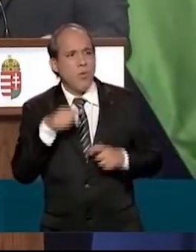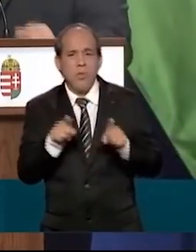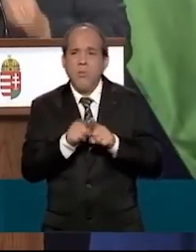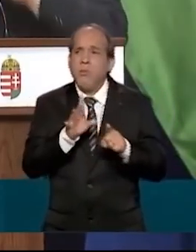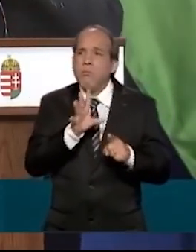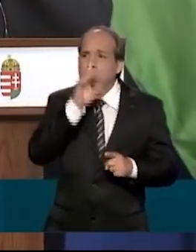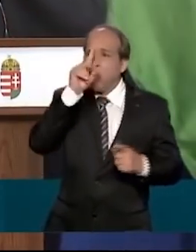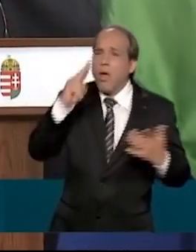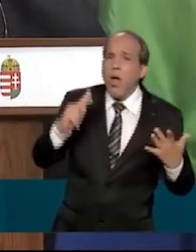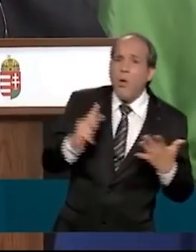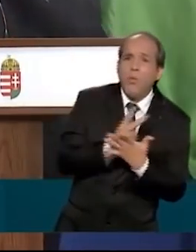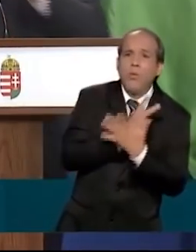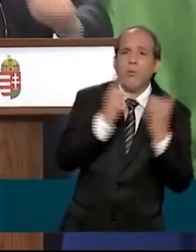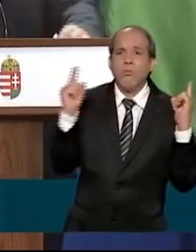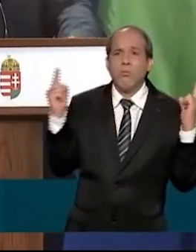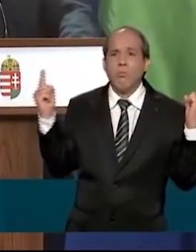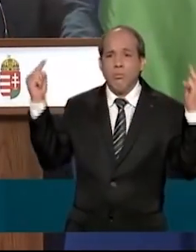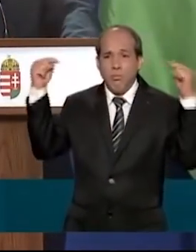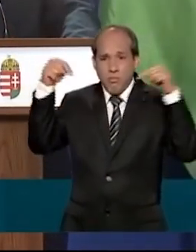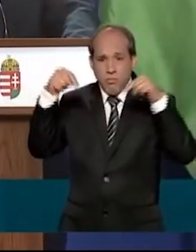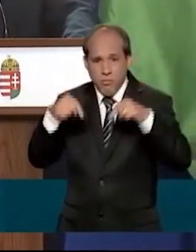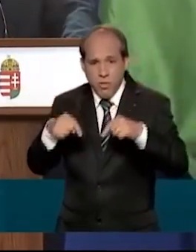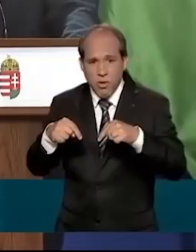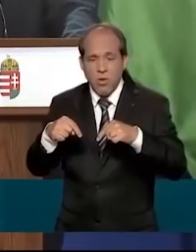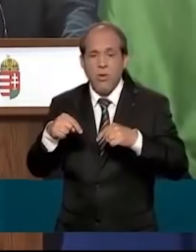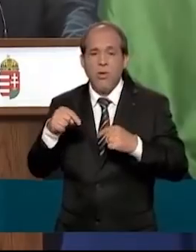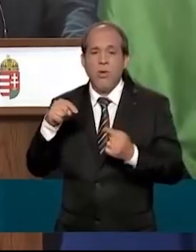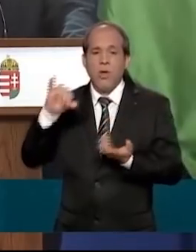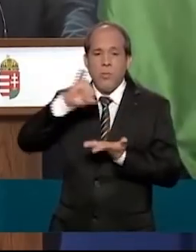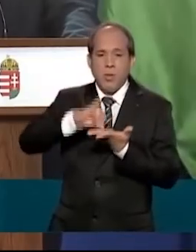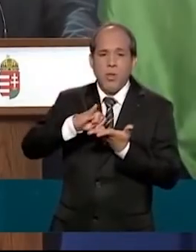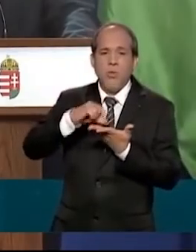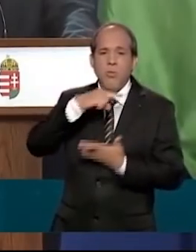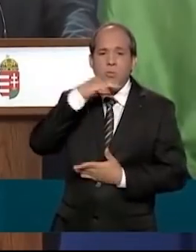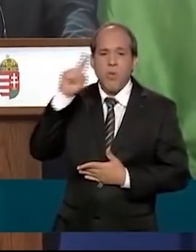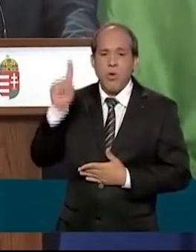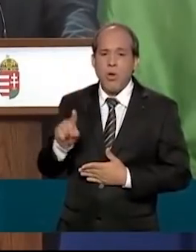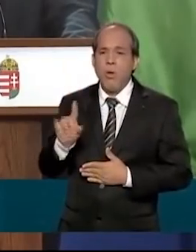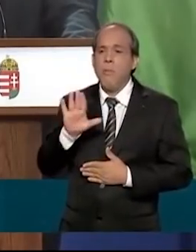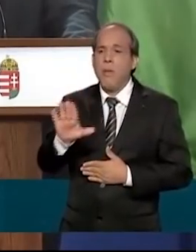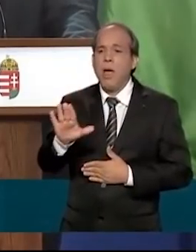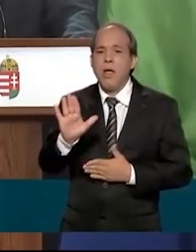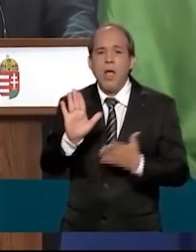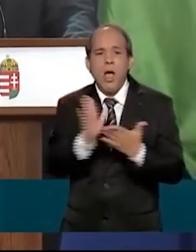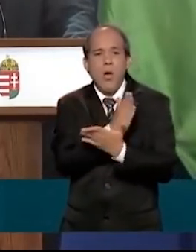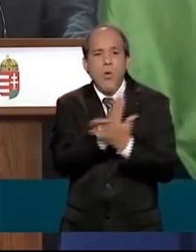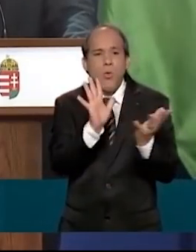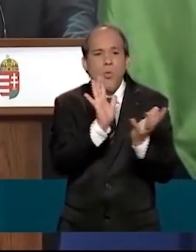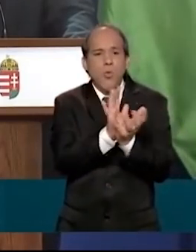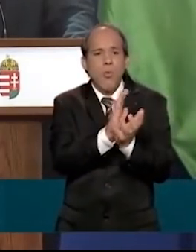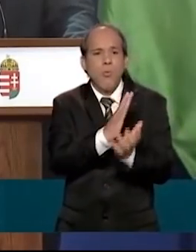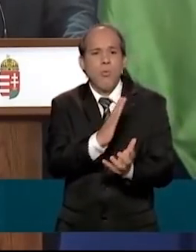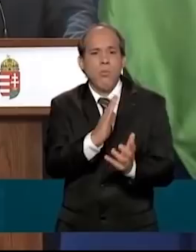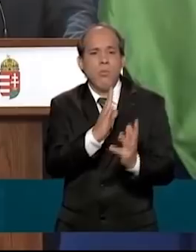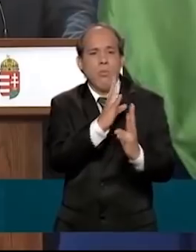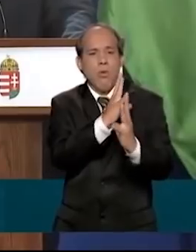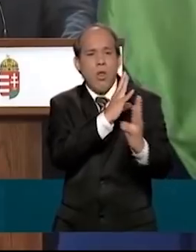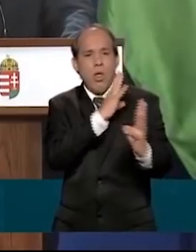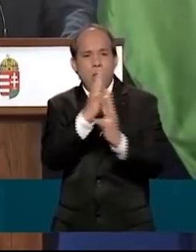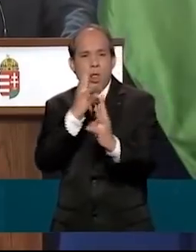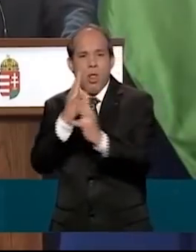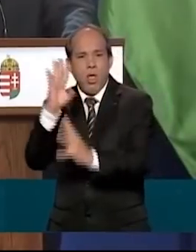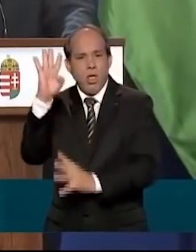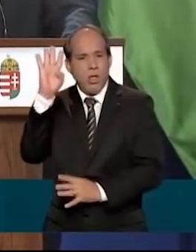da Ema Ainda estamos em voo para Moscou e parte das tropas russas E se ele